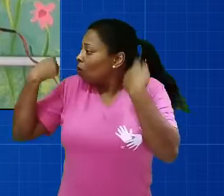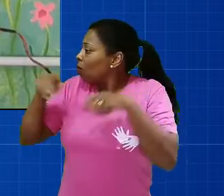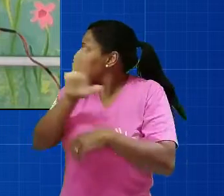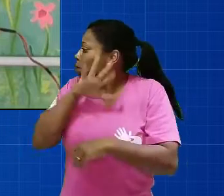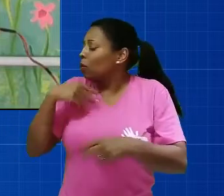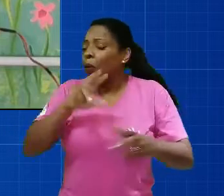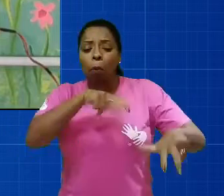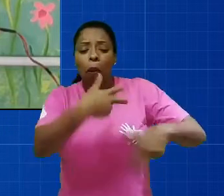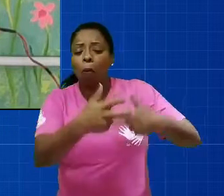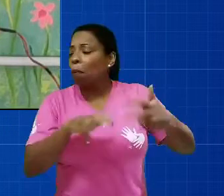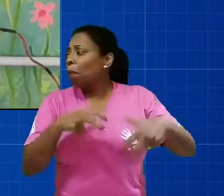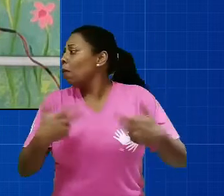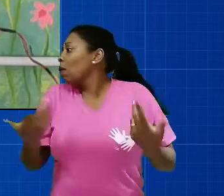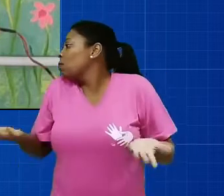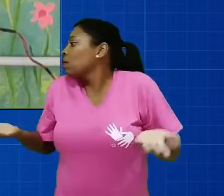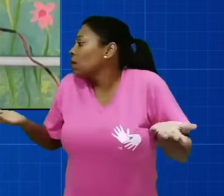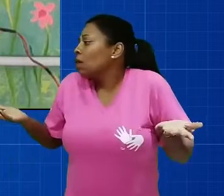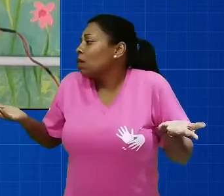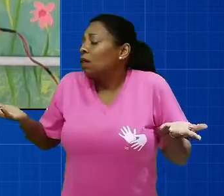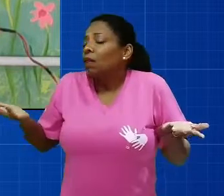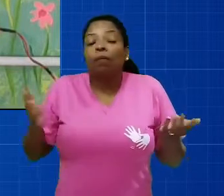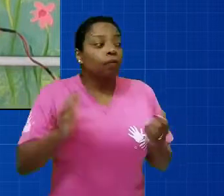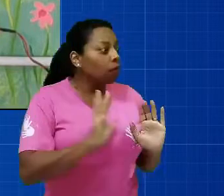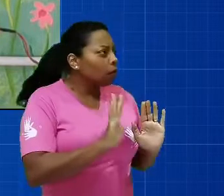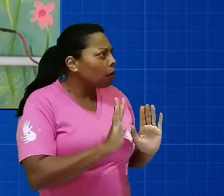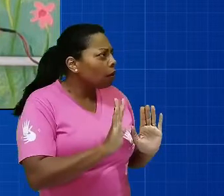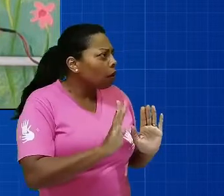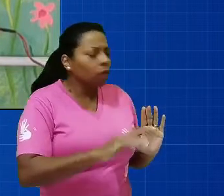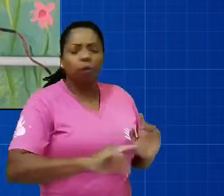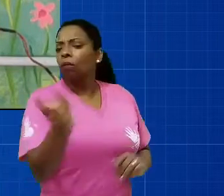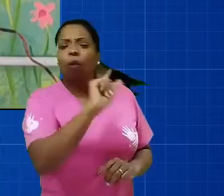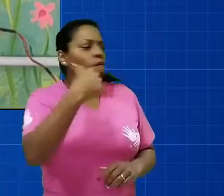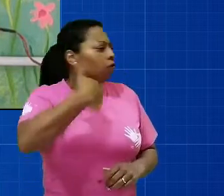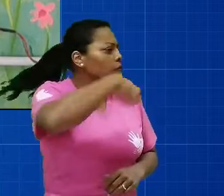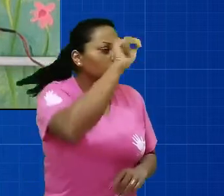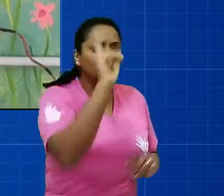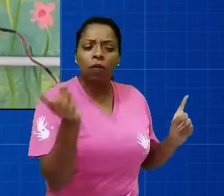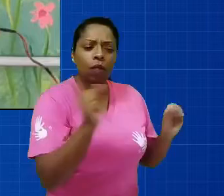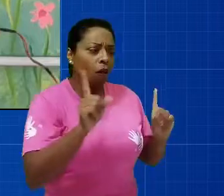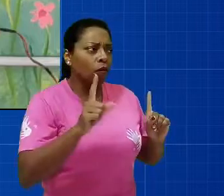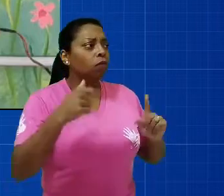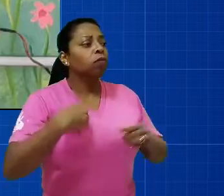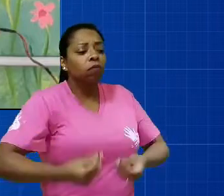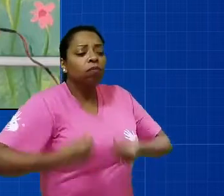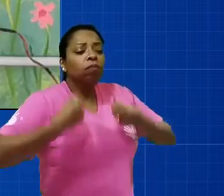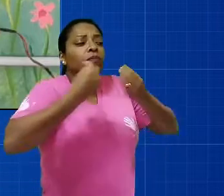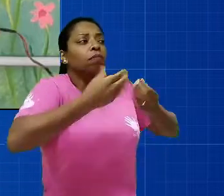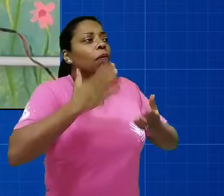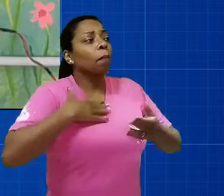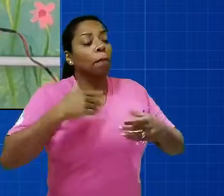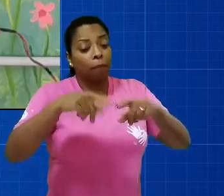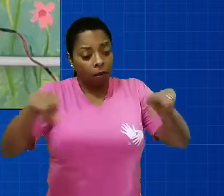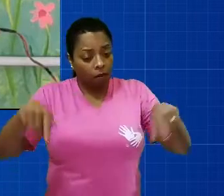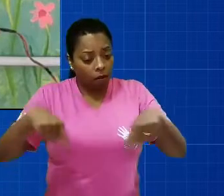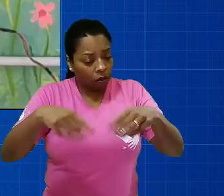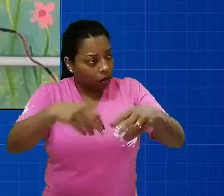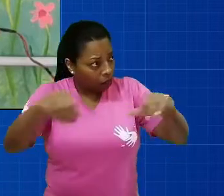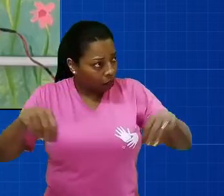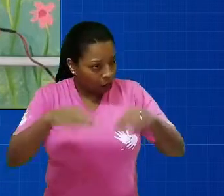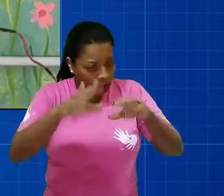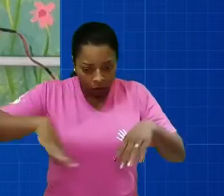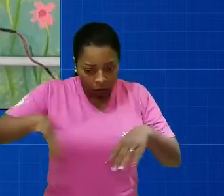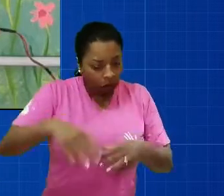morreu. Mas Azan então disse: de jeito nenhum, meu amigo, eu vou te dar um pedaço das minhas terras e você vai ficar